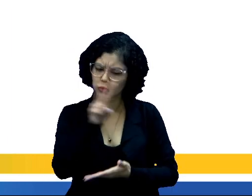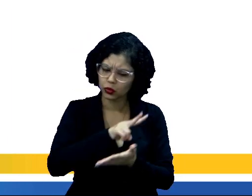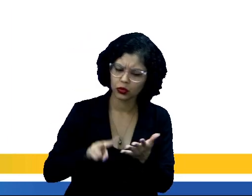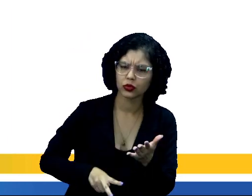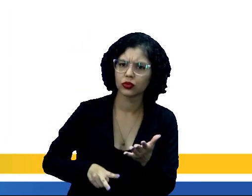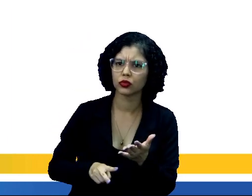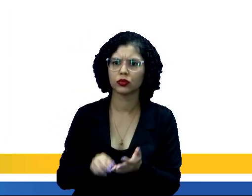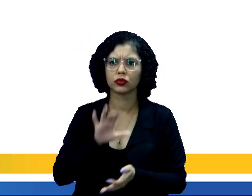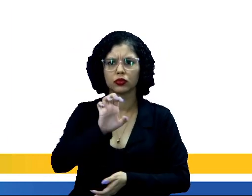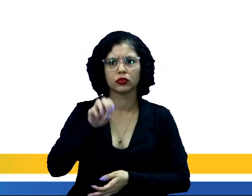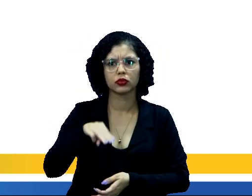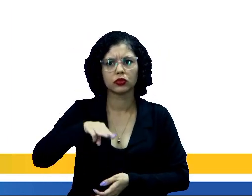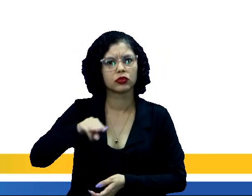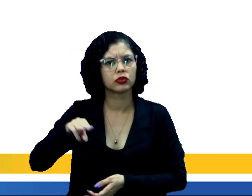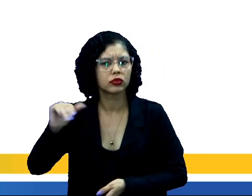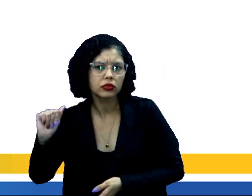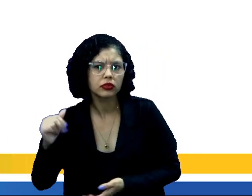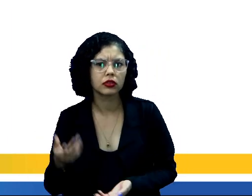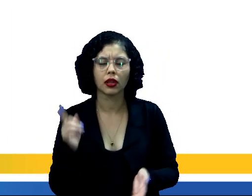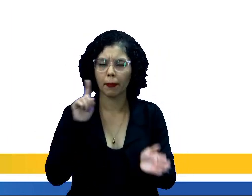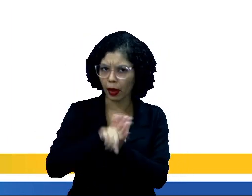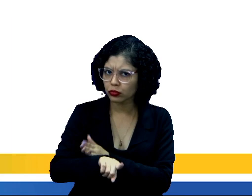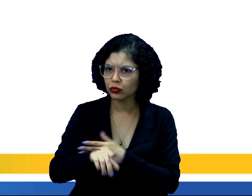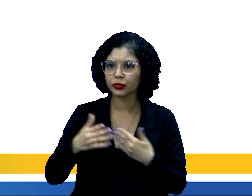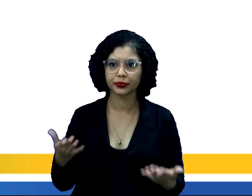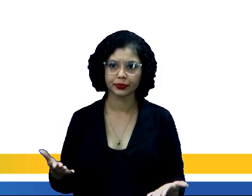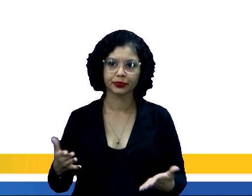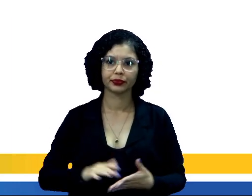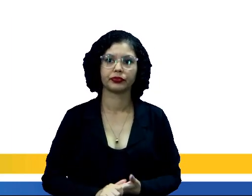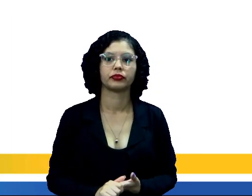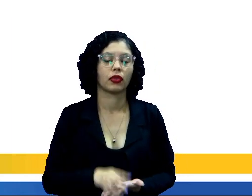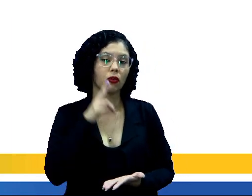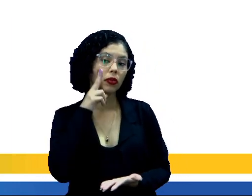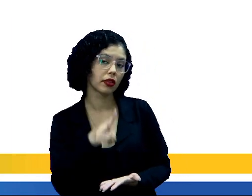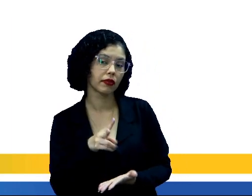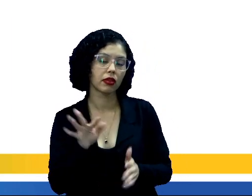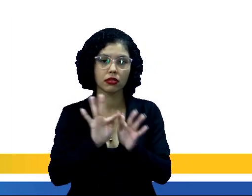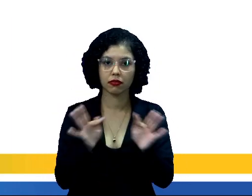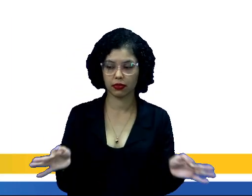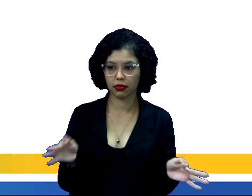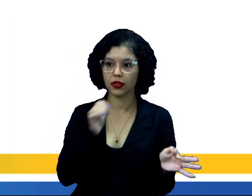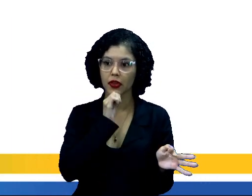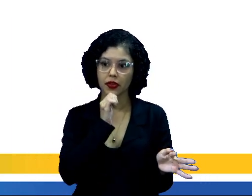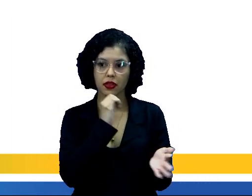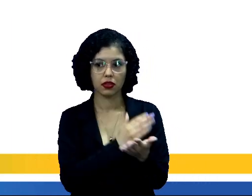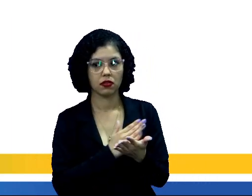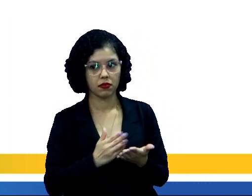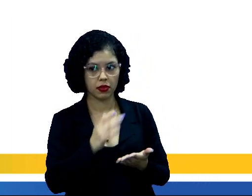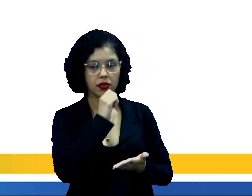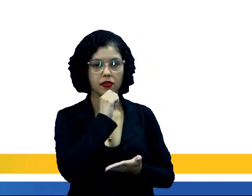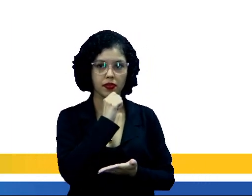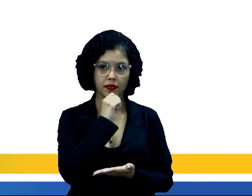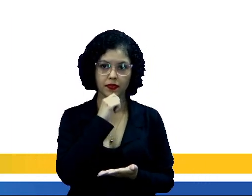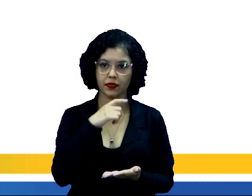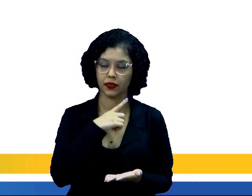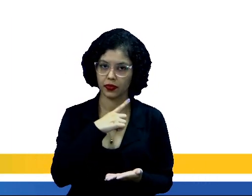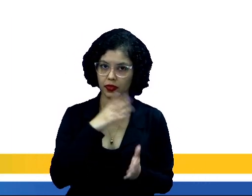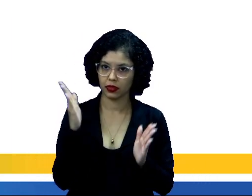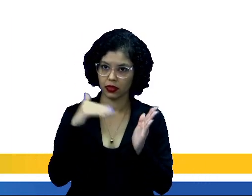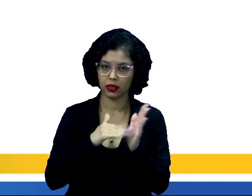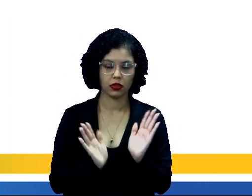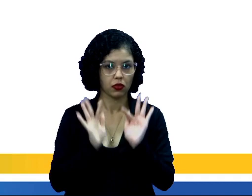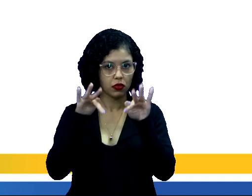leu Emma? Ele perguntou. No caso ali, né, você vê que na frase, no início até